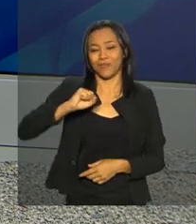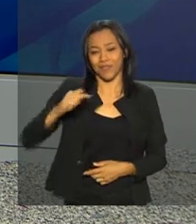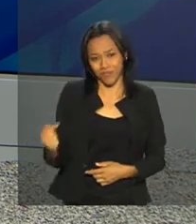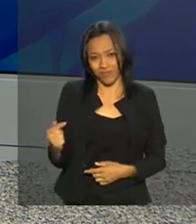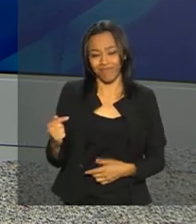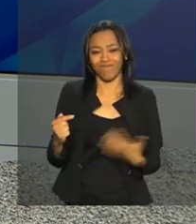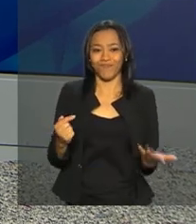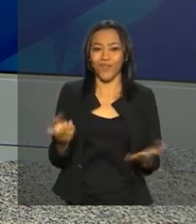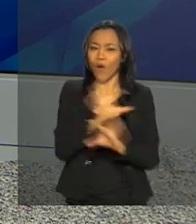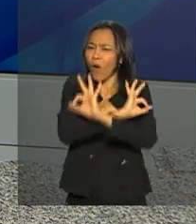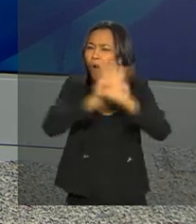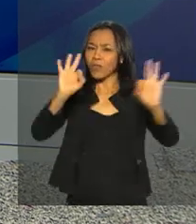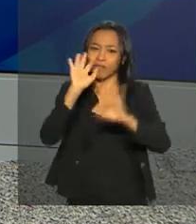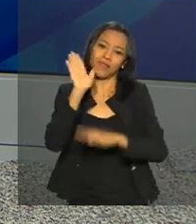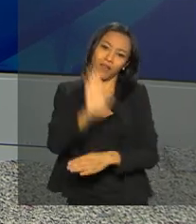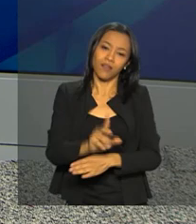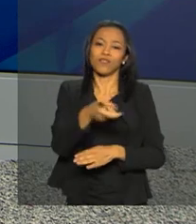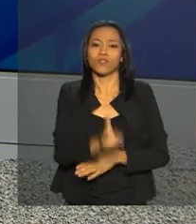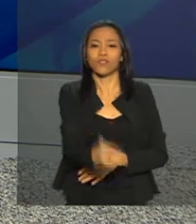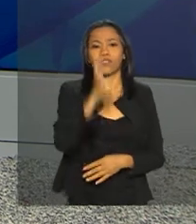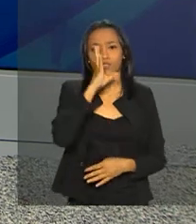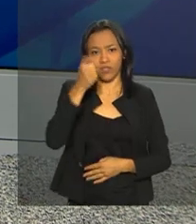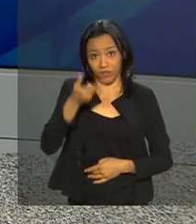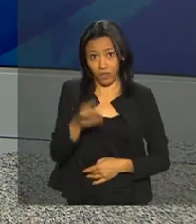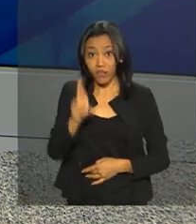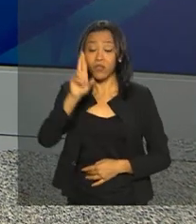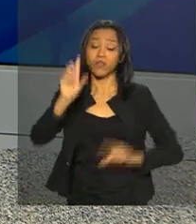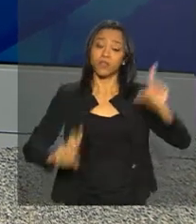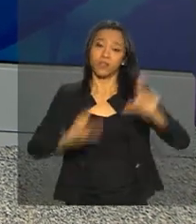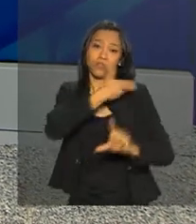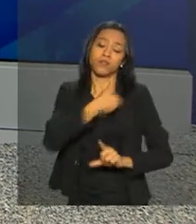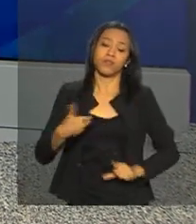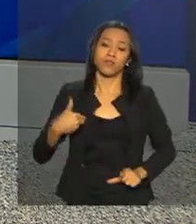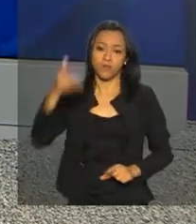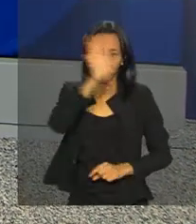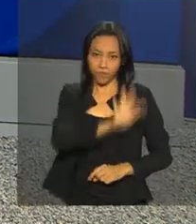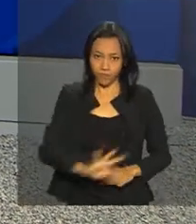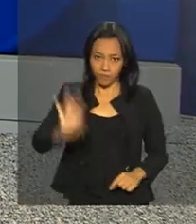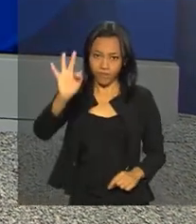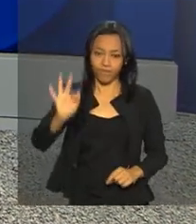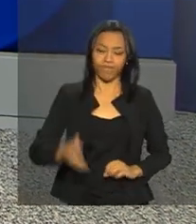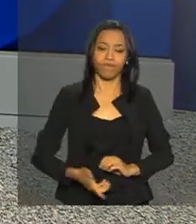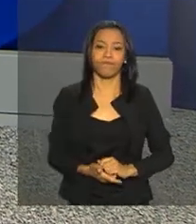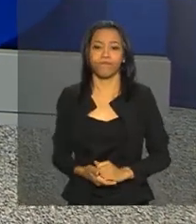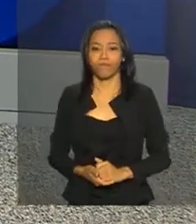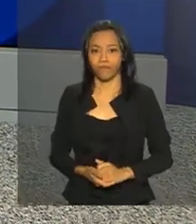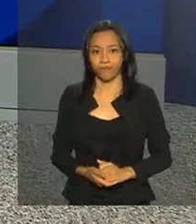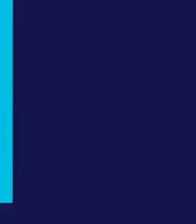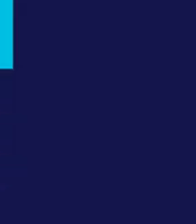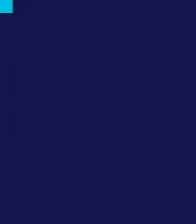61 99867 8787. Uma ótima tarde para você e continue com a gente aqui na NBR, a TV do governo federal.